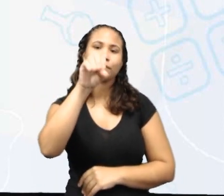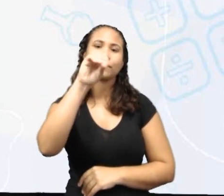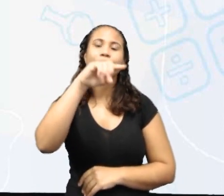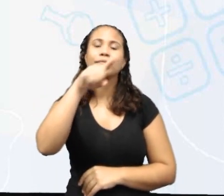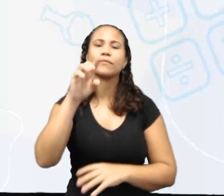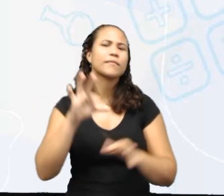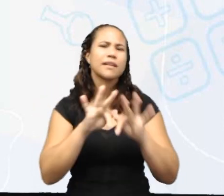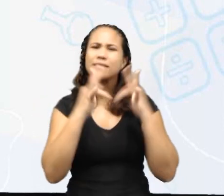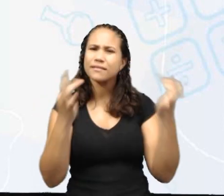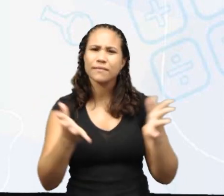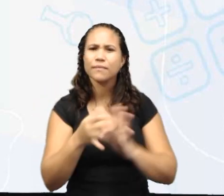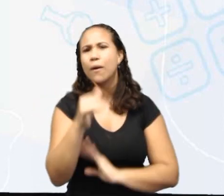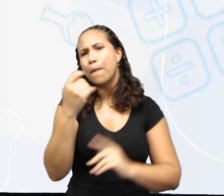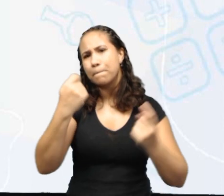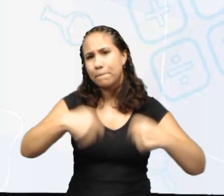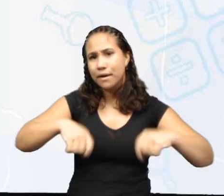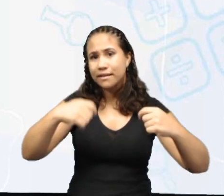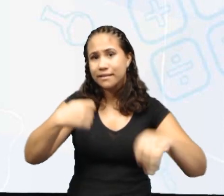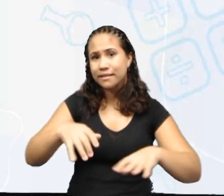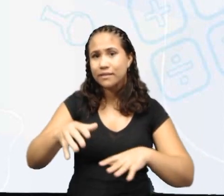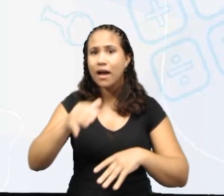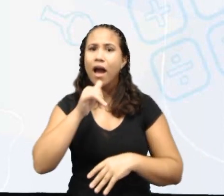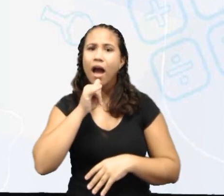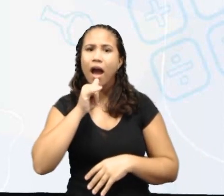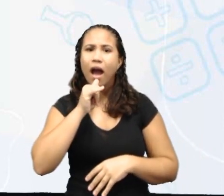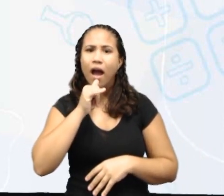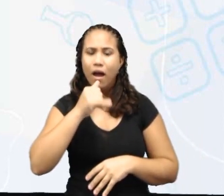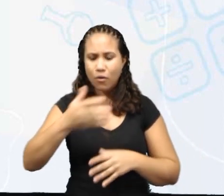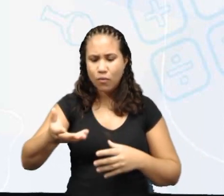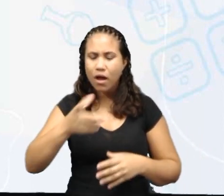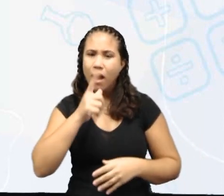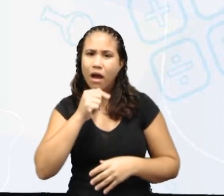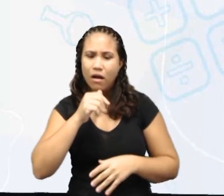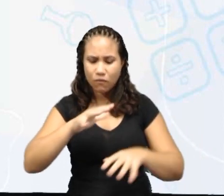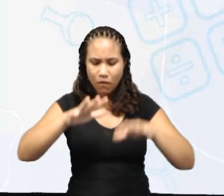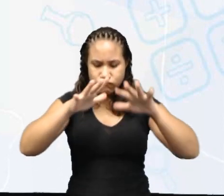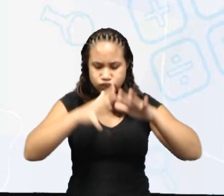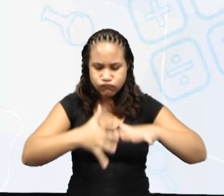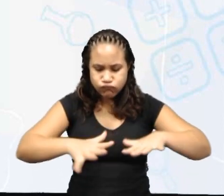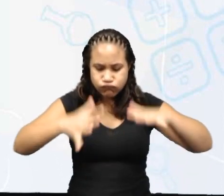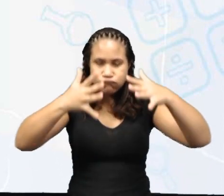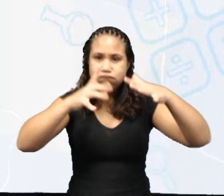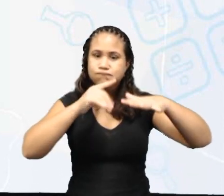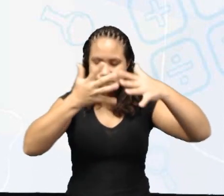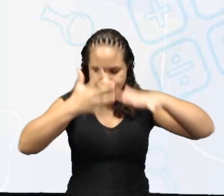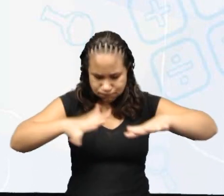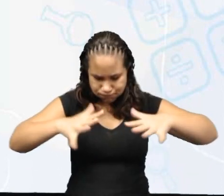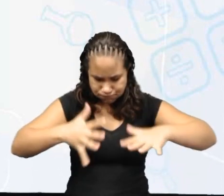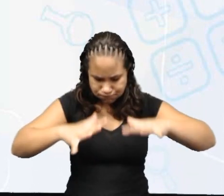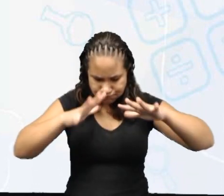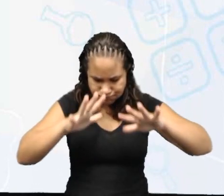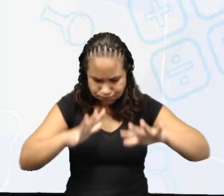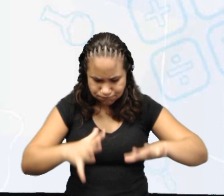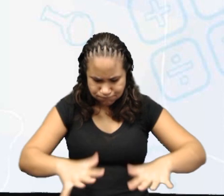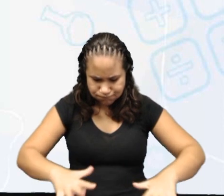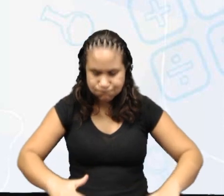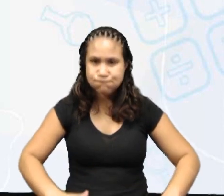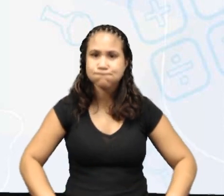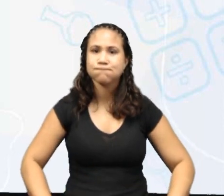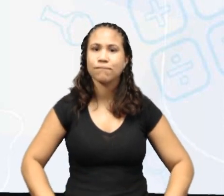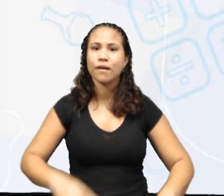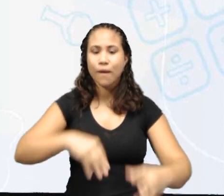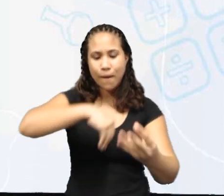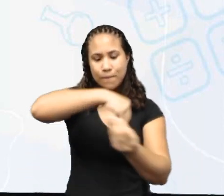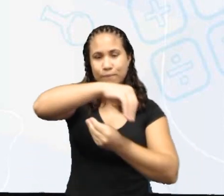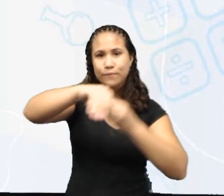Muito simples. Eu preciso deixar que a mistura fique em repouso por um tempo para que ela naturalmente faça com que as partes pesadas da